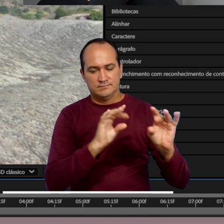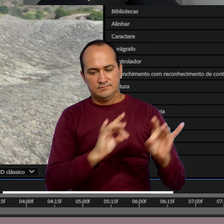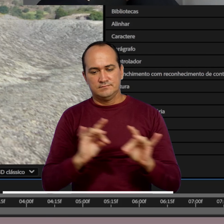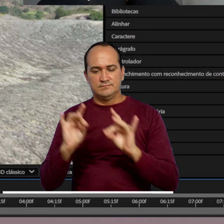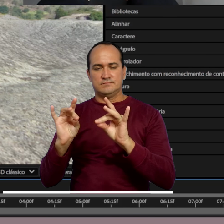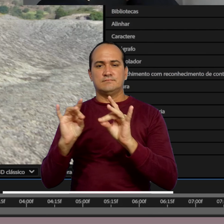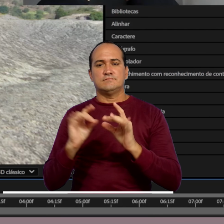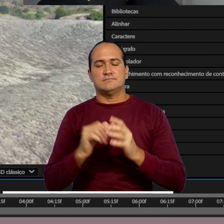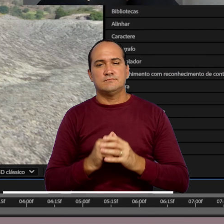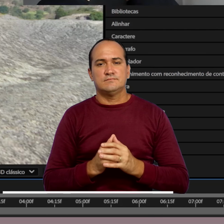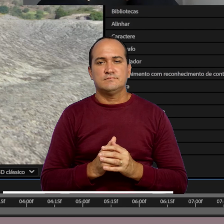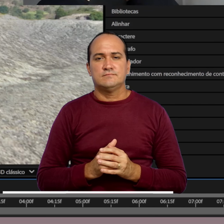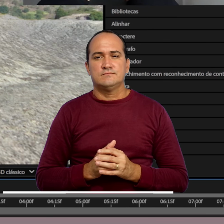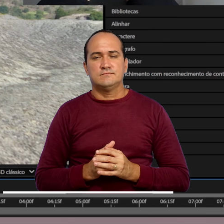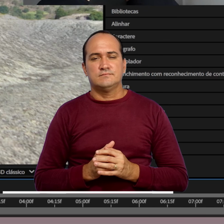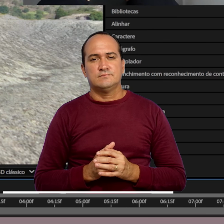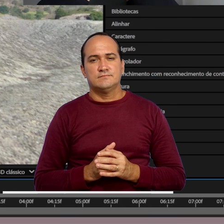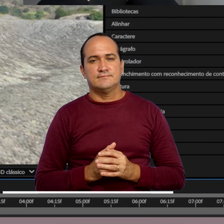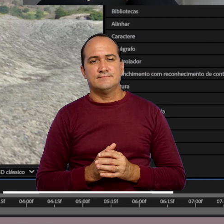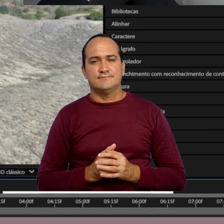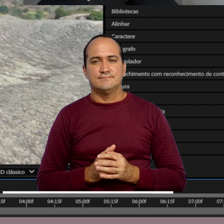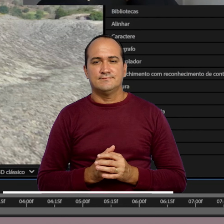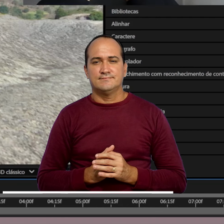exemplo, vou trazer ele mais para cá, né?